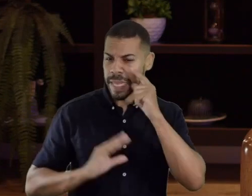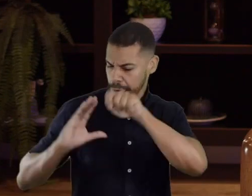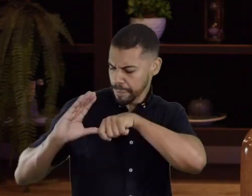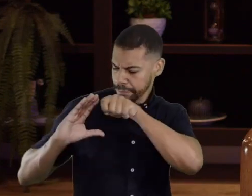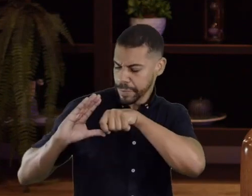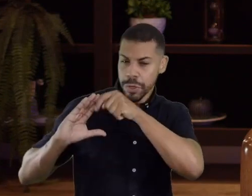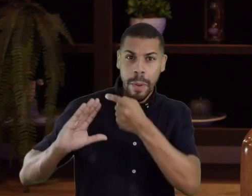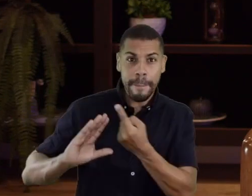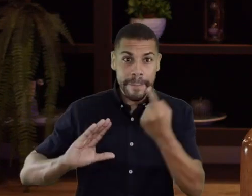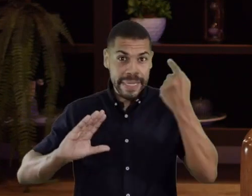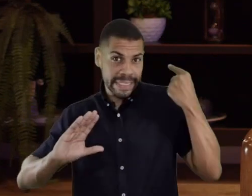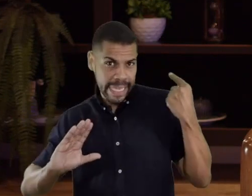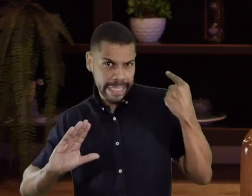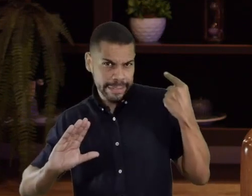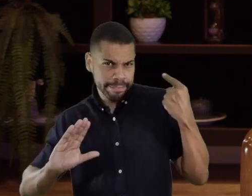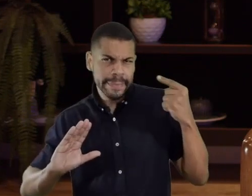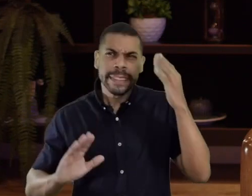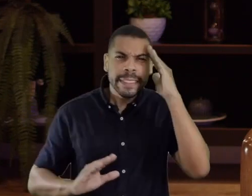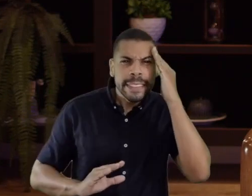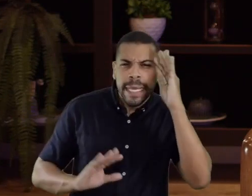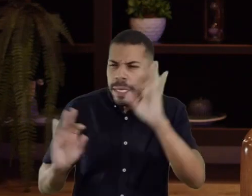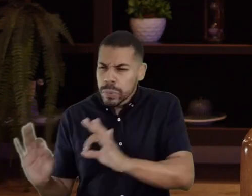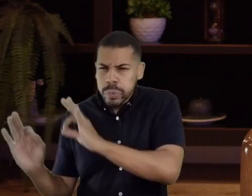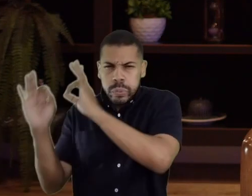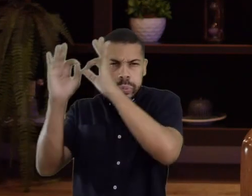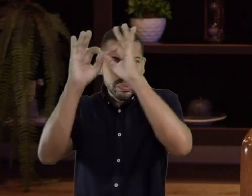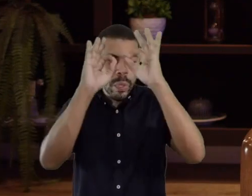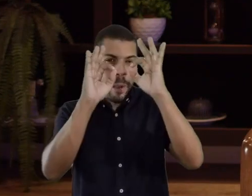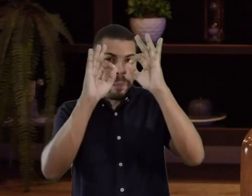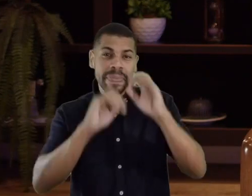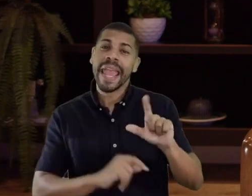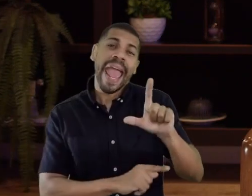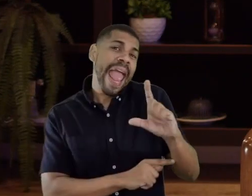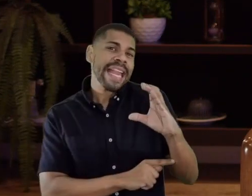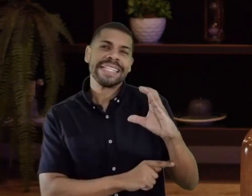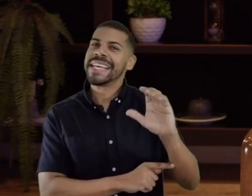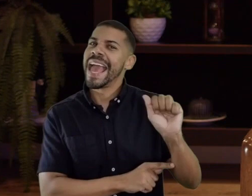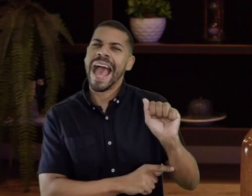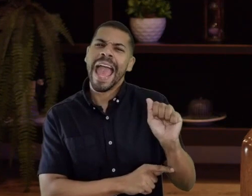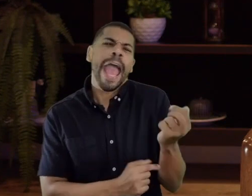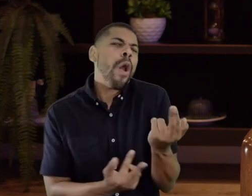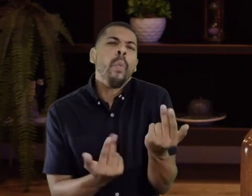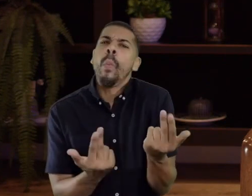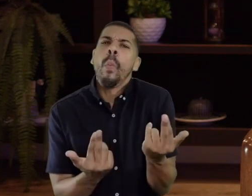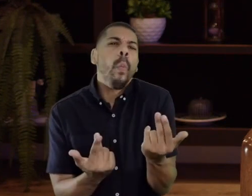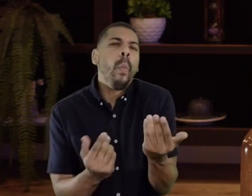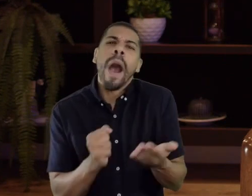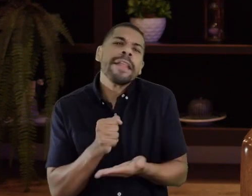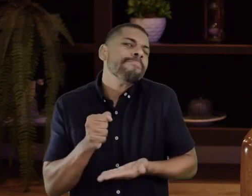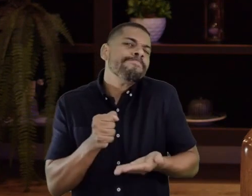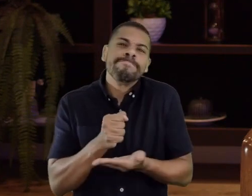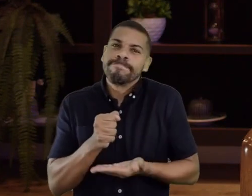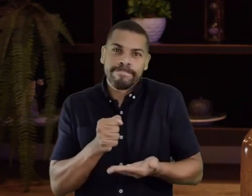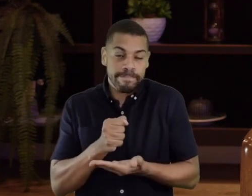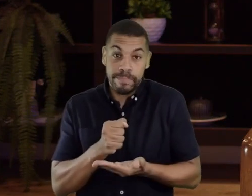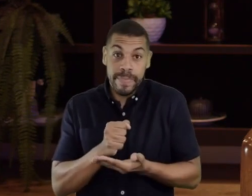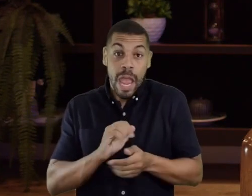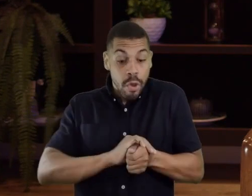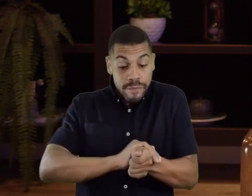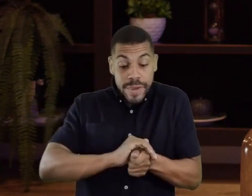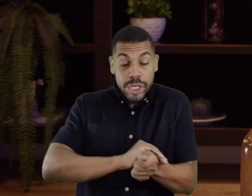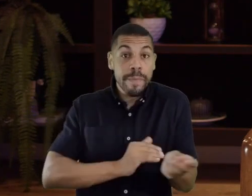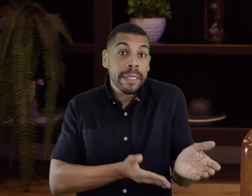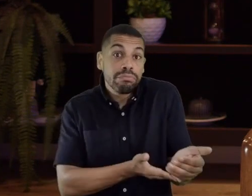você voltar lá na semana passada e olhar o vídeo sobre ela isso aí você vai ver que ele será é basicamente a mesma coisa então